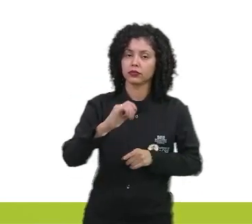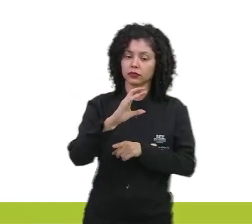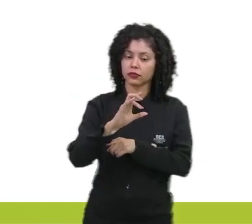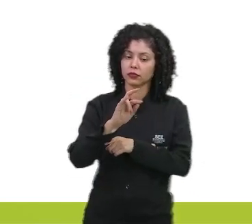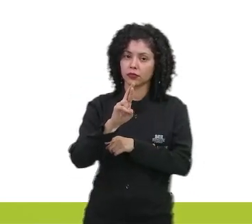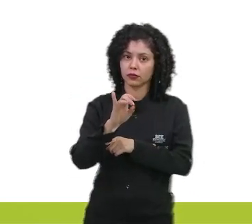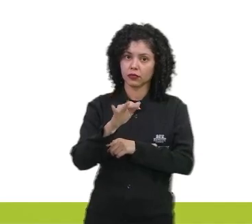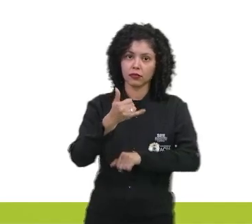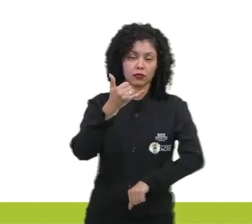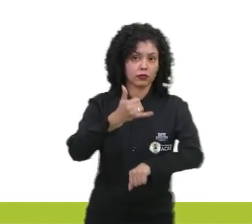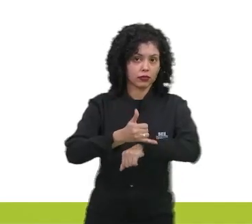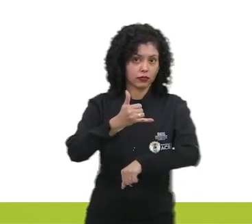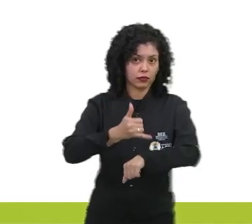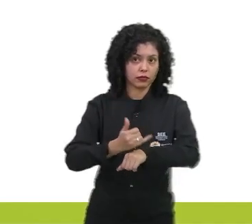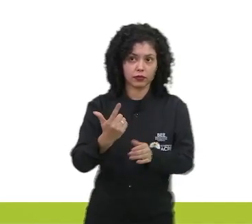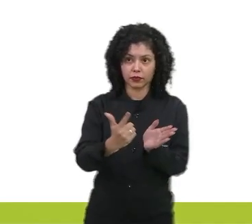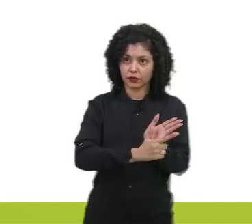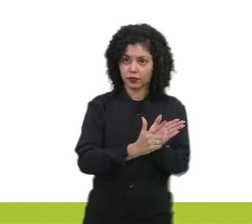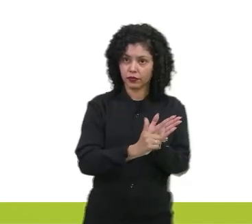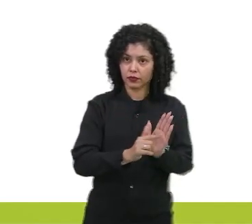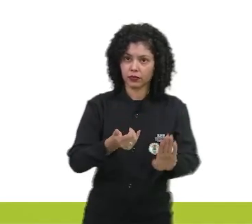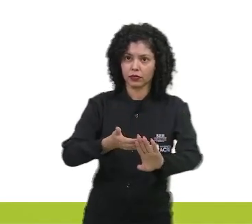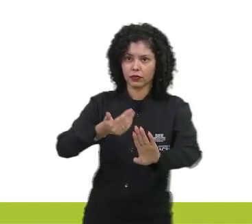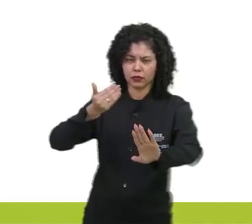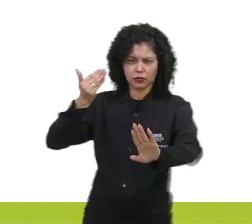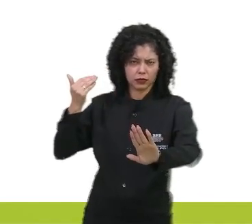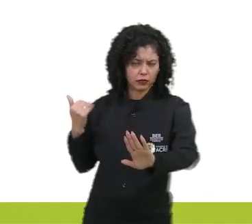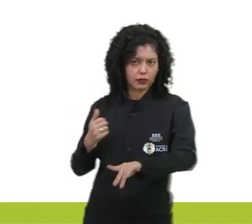prata sobre o papel desde